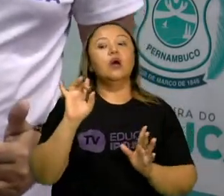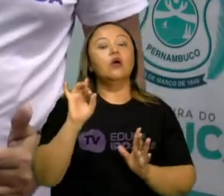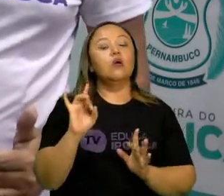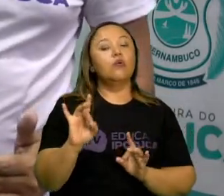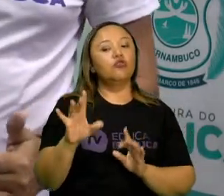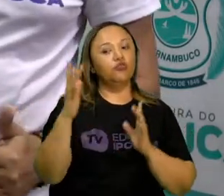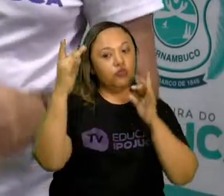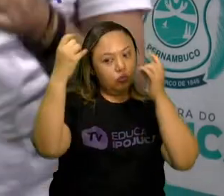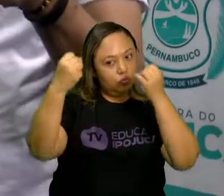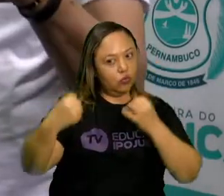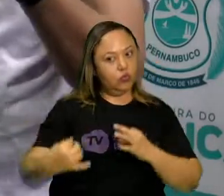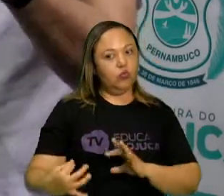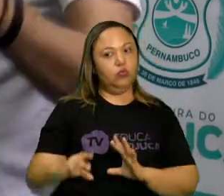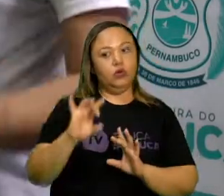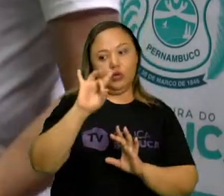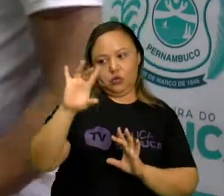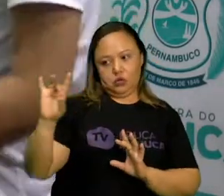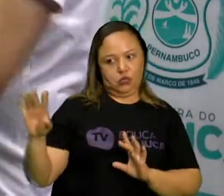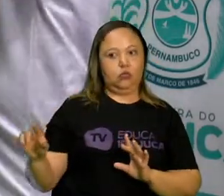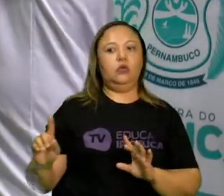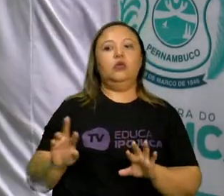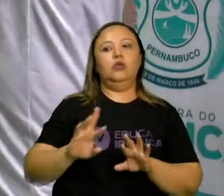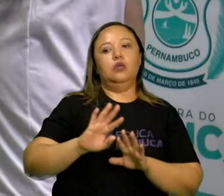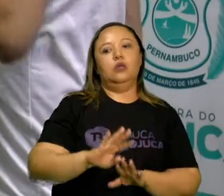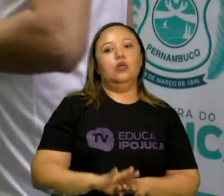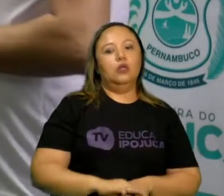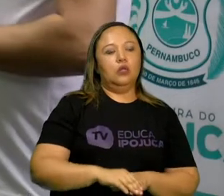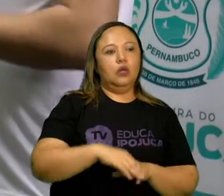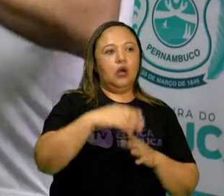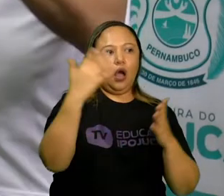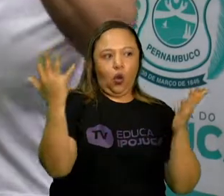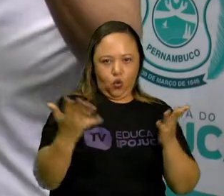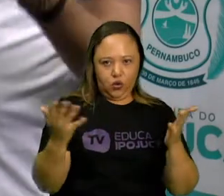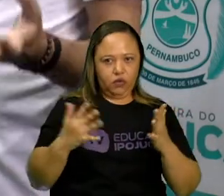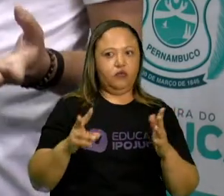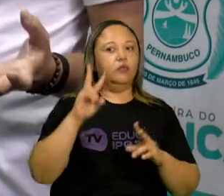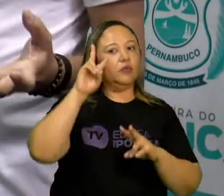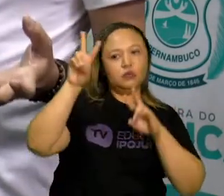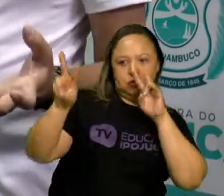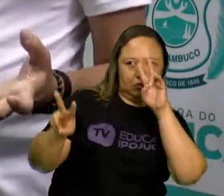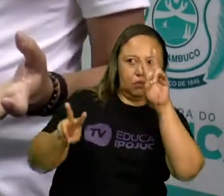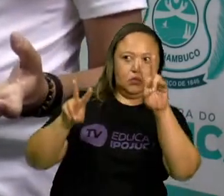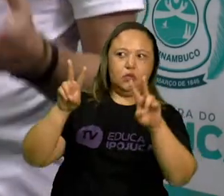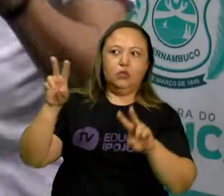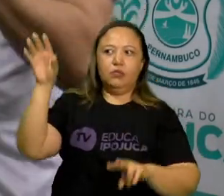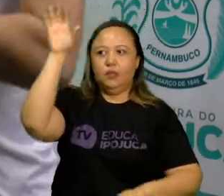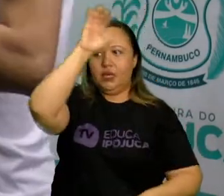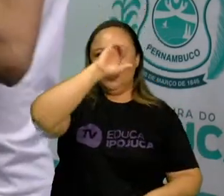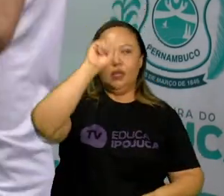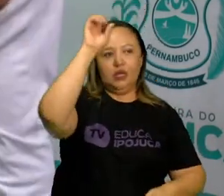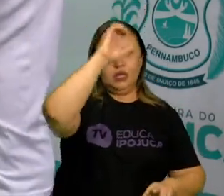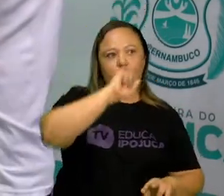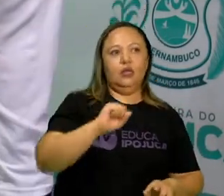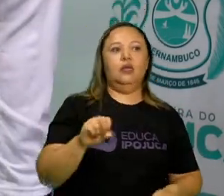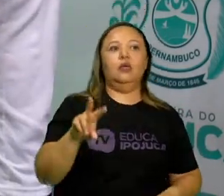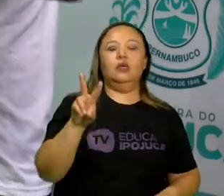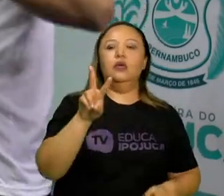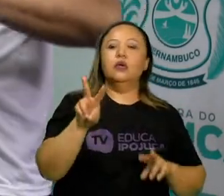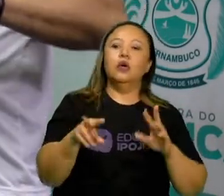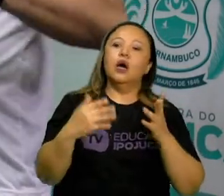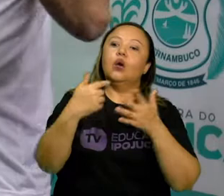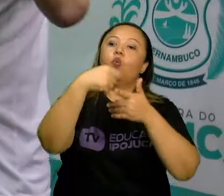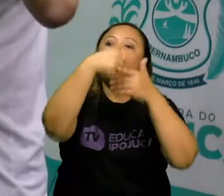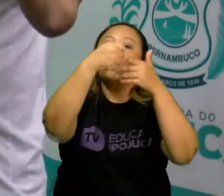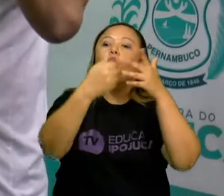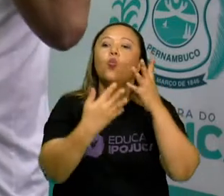uma separadamente, ok? Então, artes visuais. São muitas. A gente vai falar de quatro